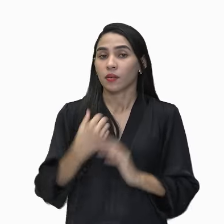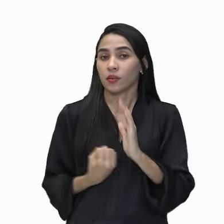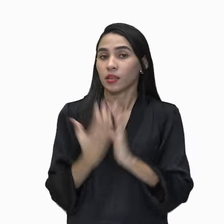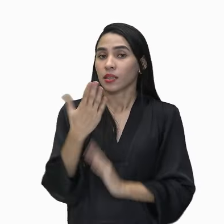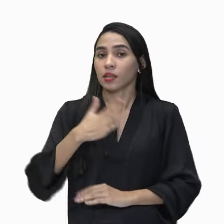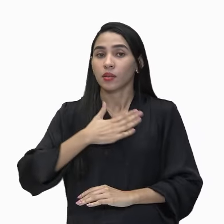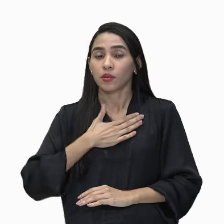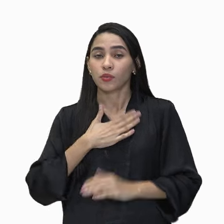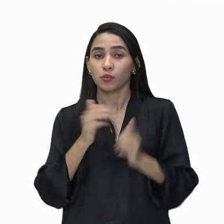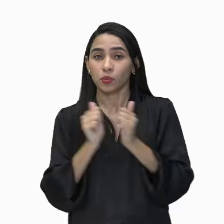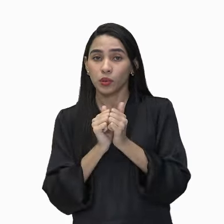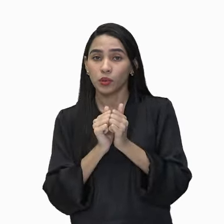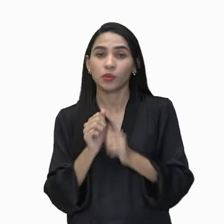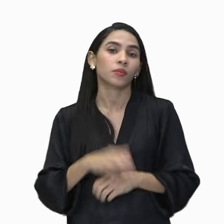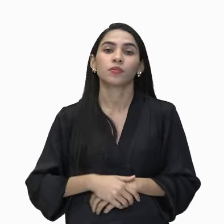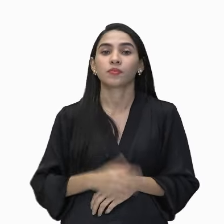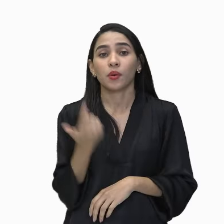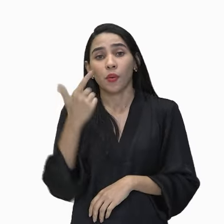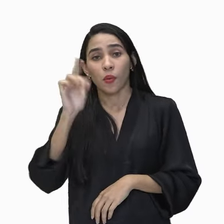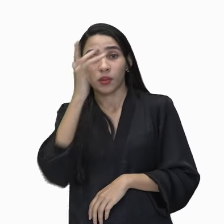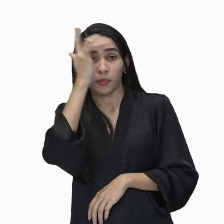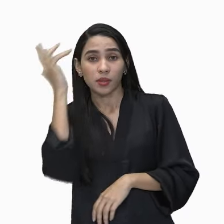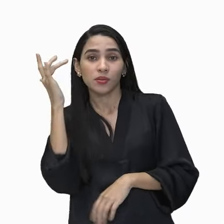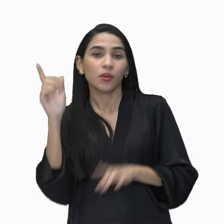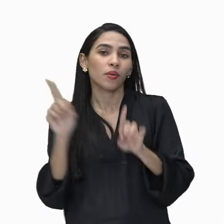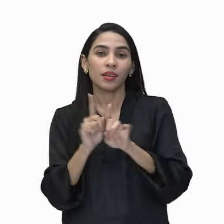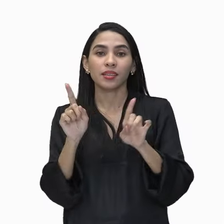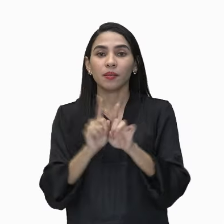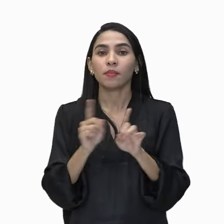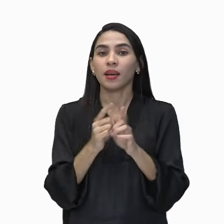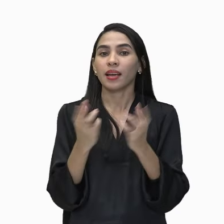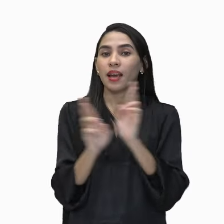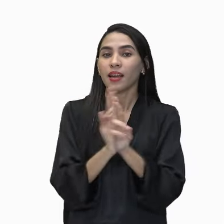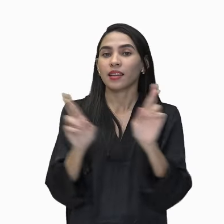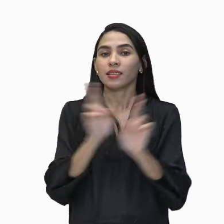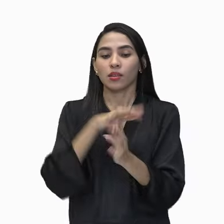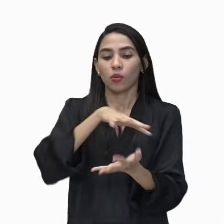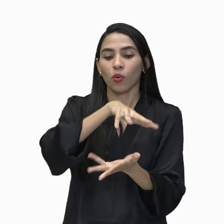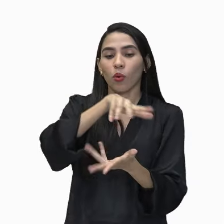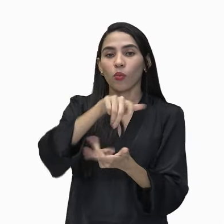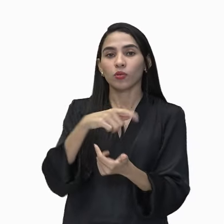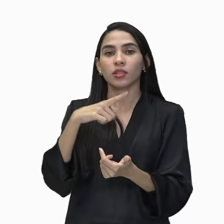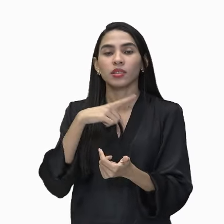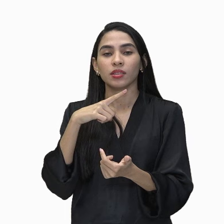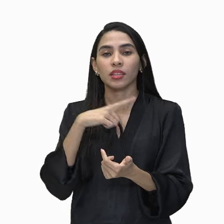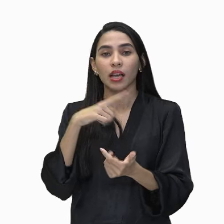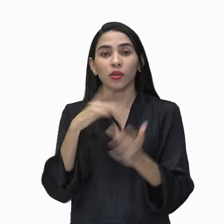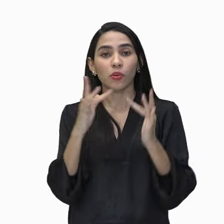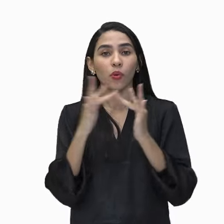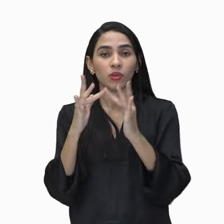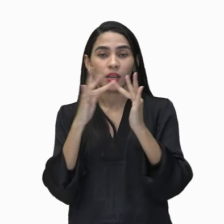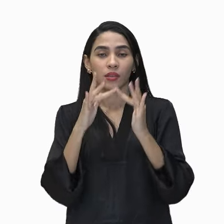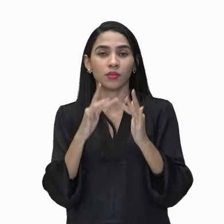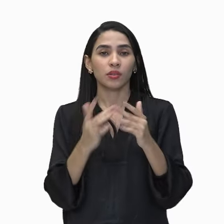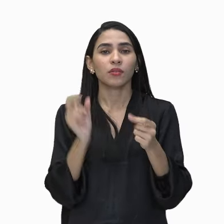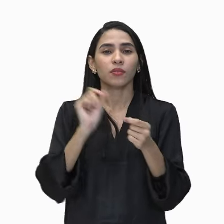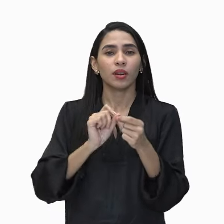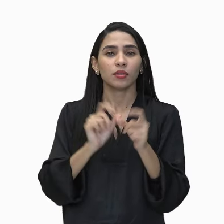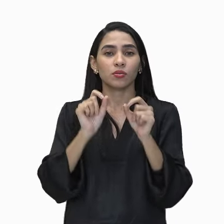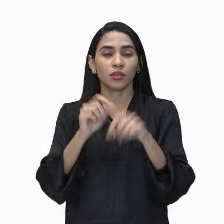comigo mesmo, com o outro e com o mundo que está ao meu redor. E aí eu faço o quê?